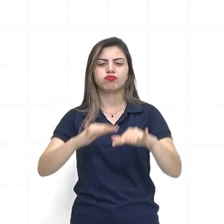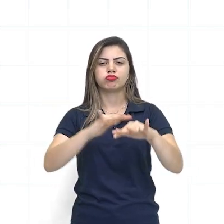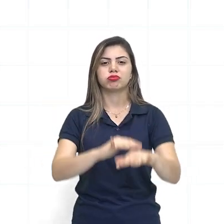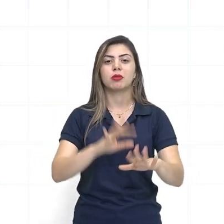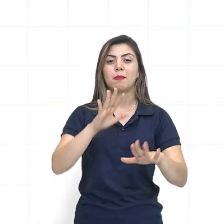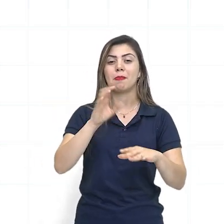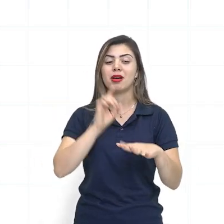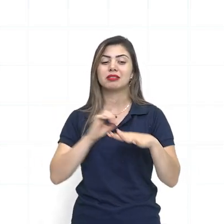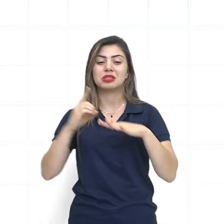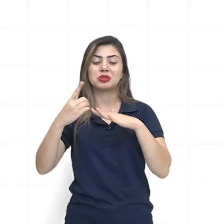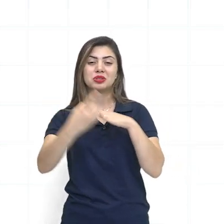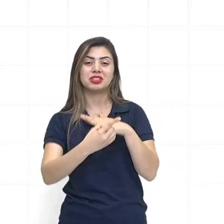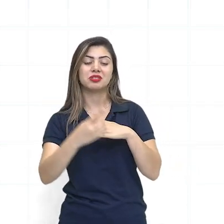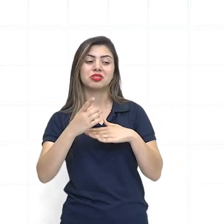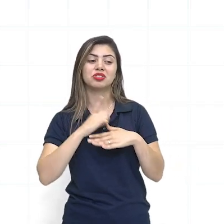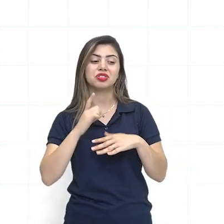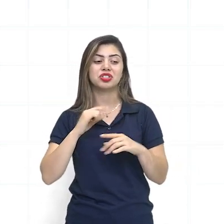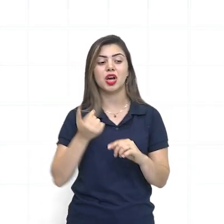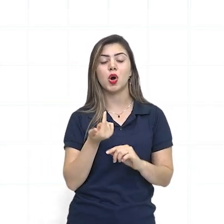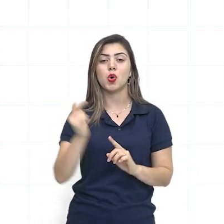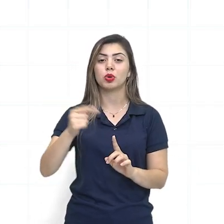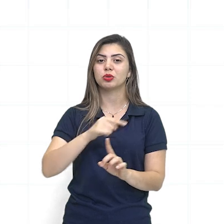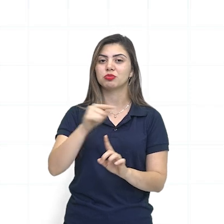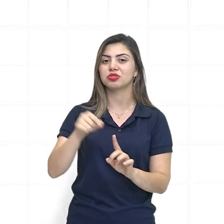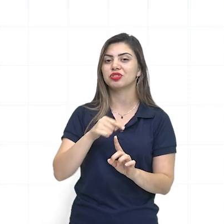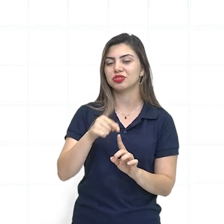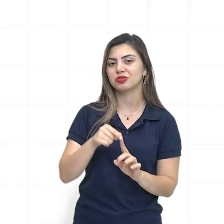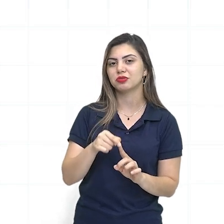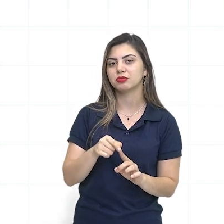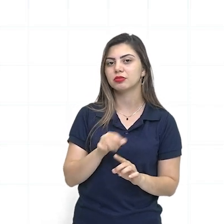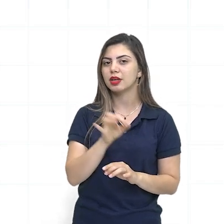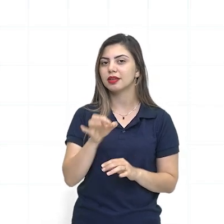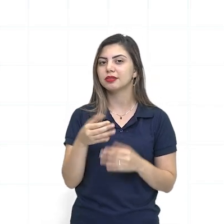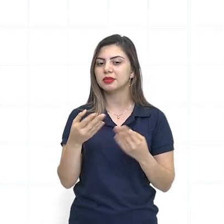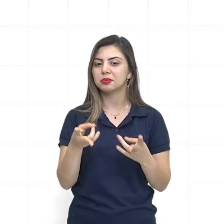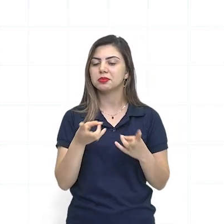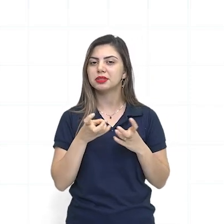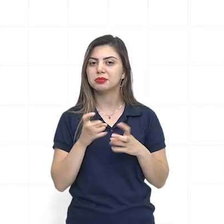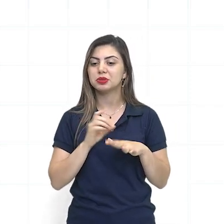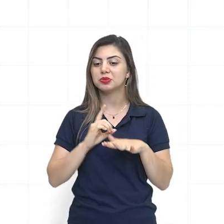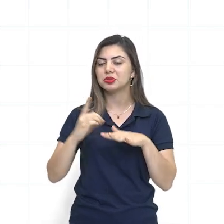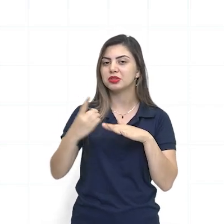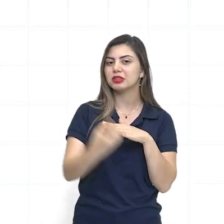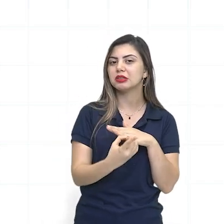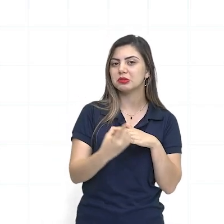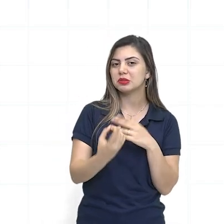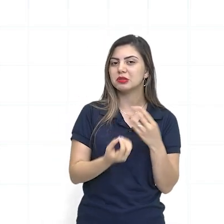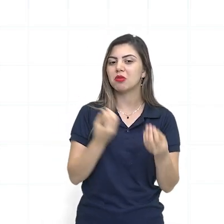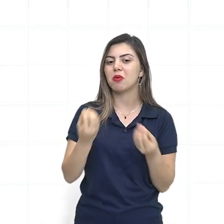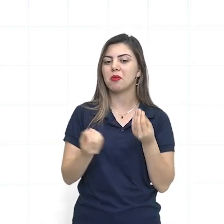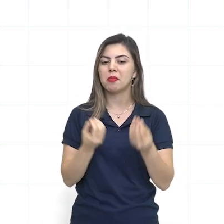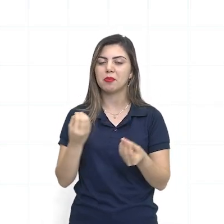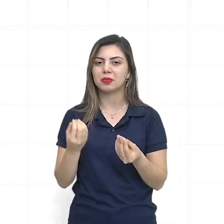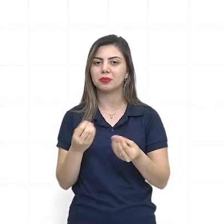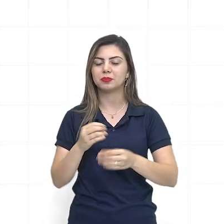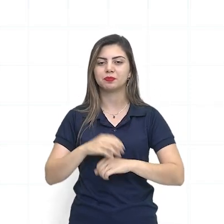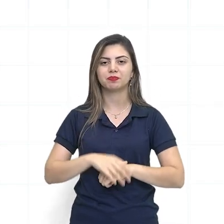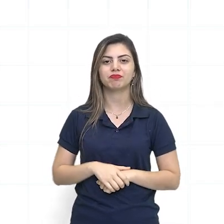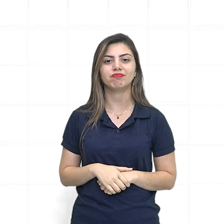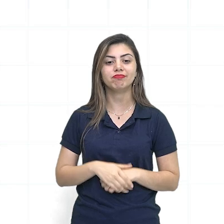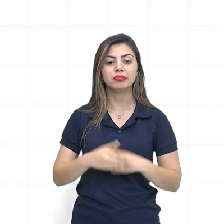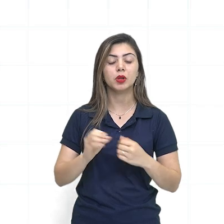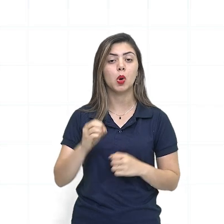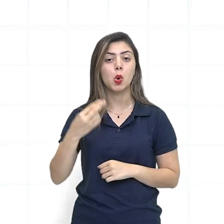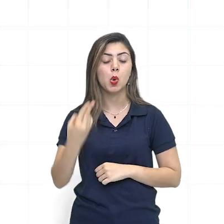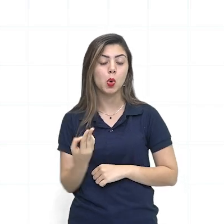próprios planos. Então, entra aí a figura dos deuses, né? E os deuses, com certeza, eles iam...